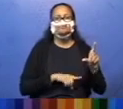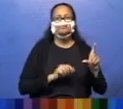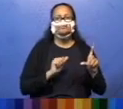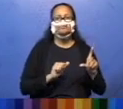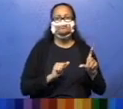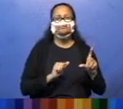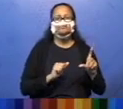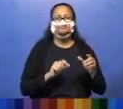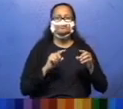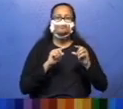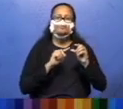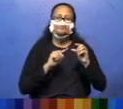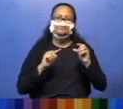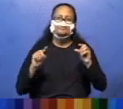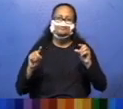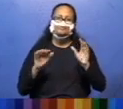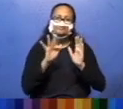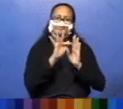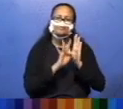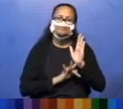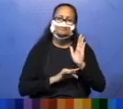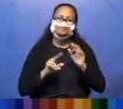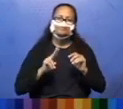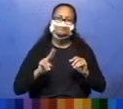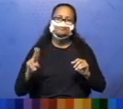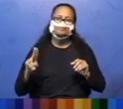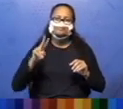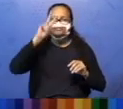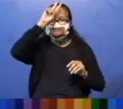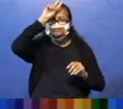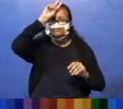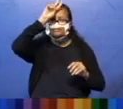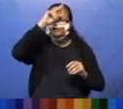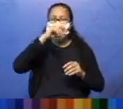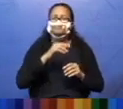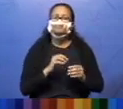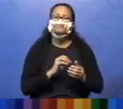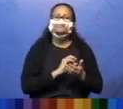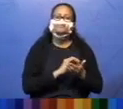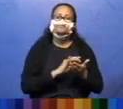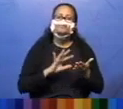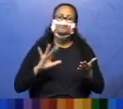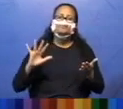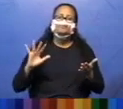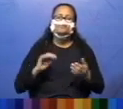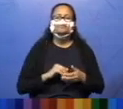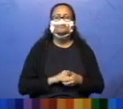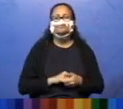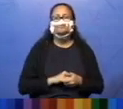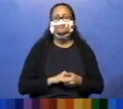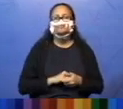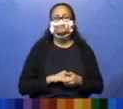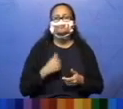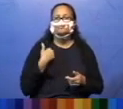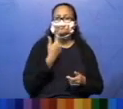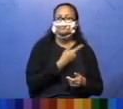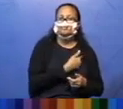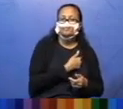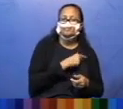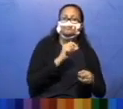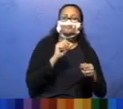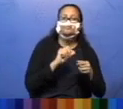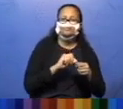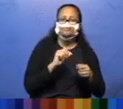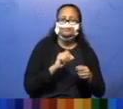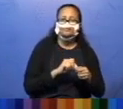no texto o nome dos insetos que são agentes polinizadores. Nós já fizemos isso.